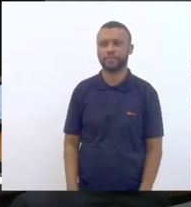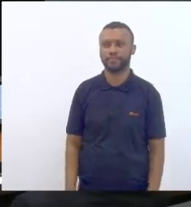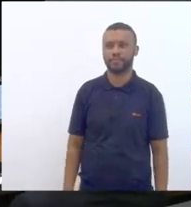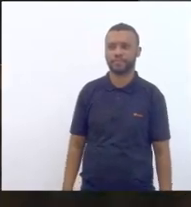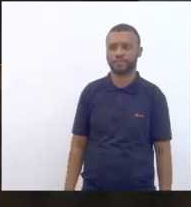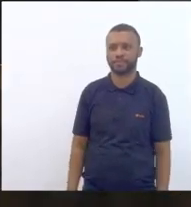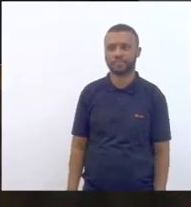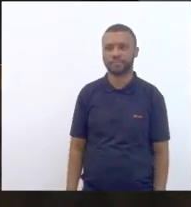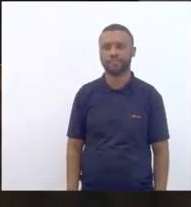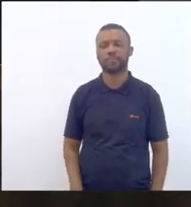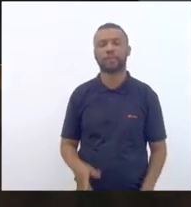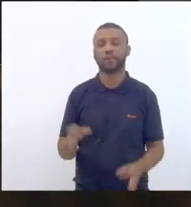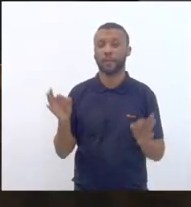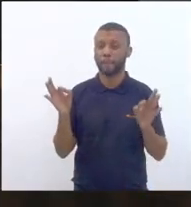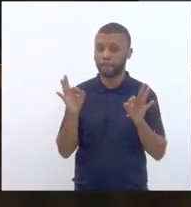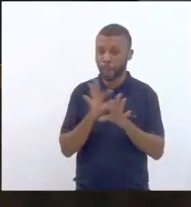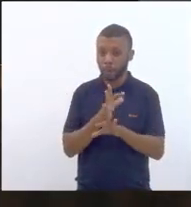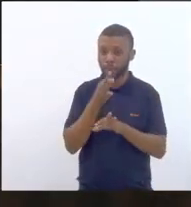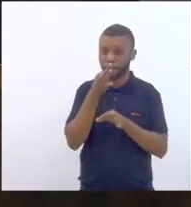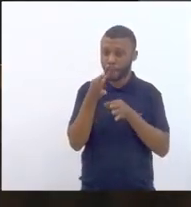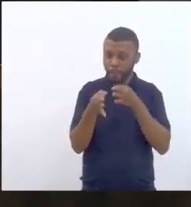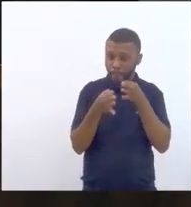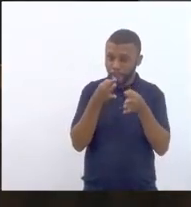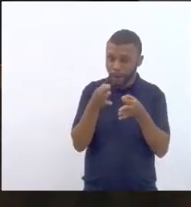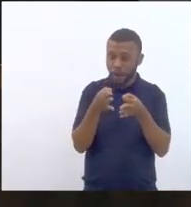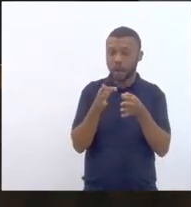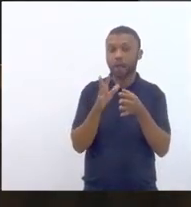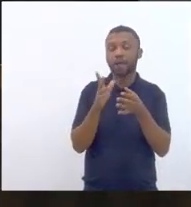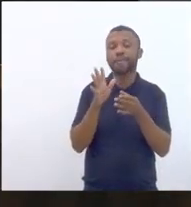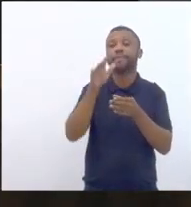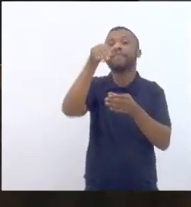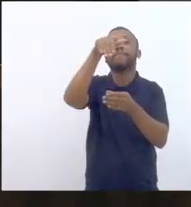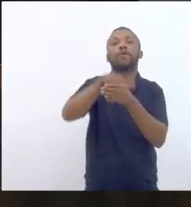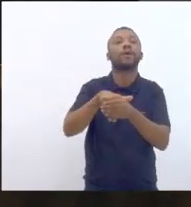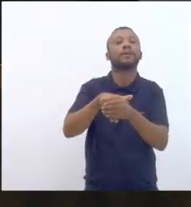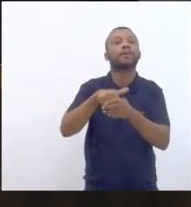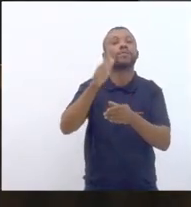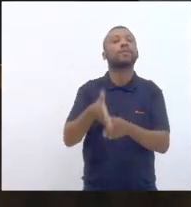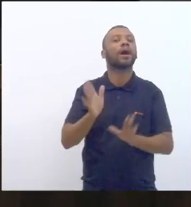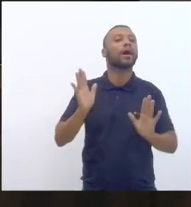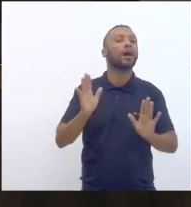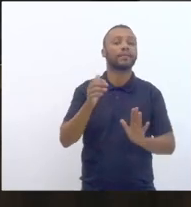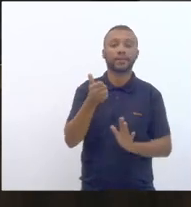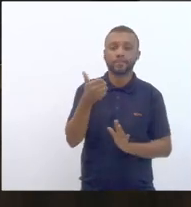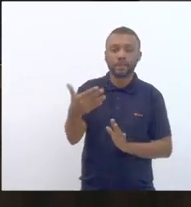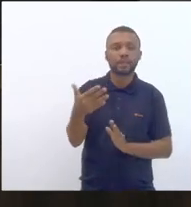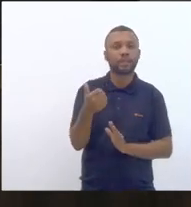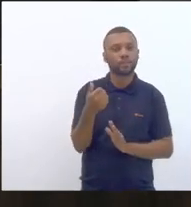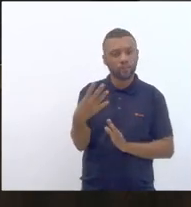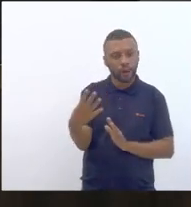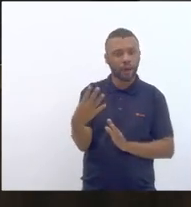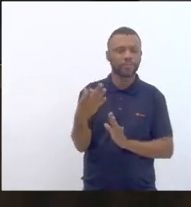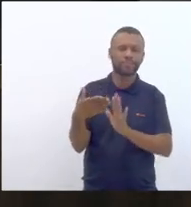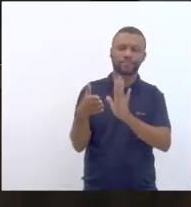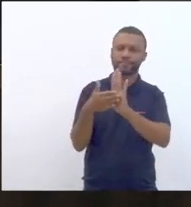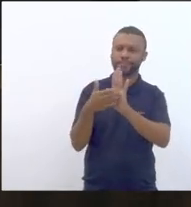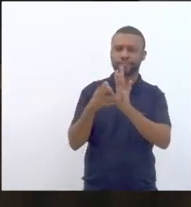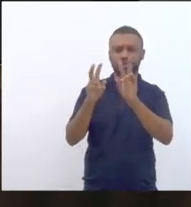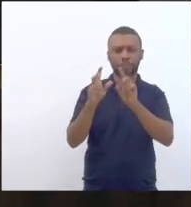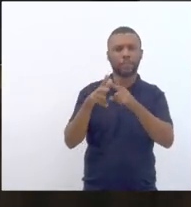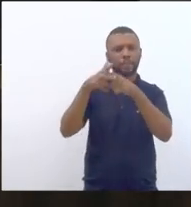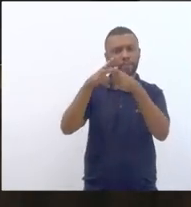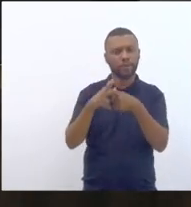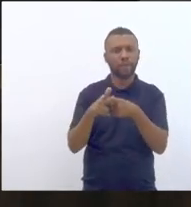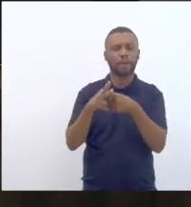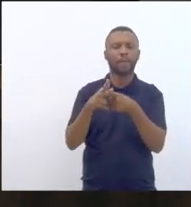Com os pareceres emitidos em votação, o 13º e 14º da pauta pela manutenção, o parecer